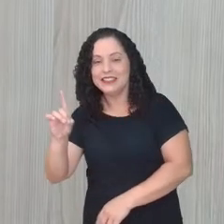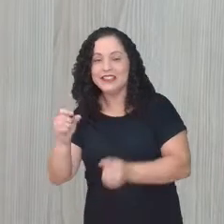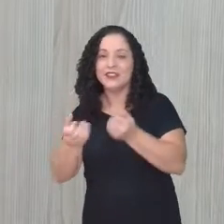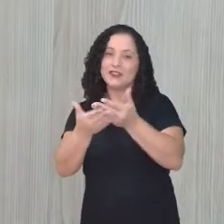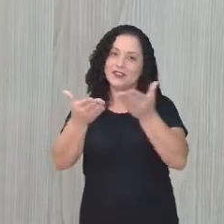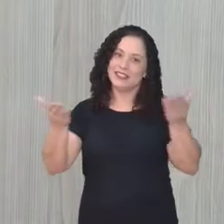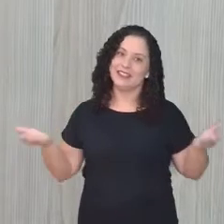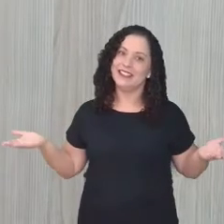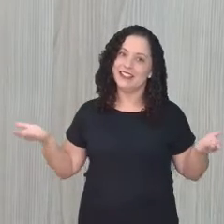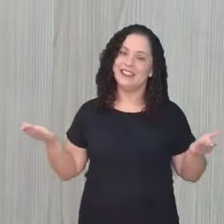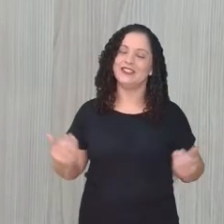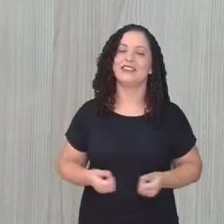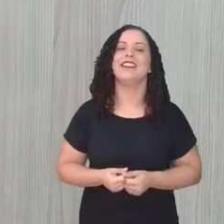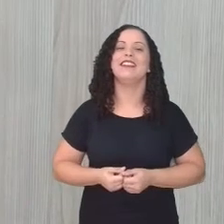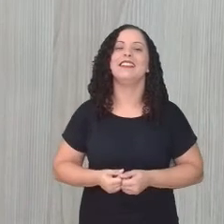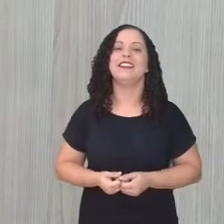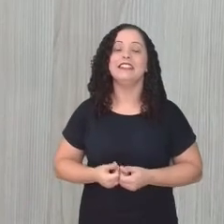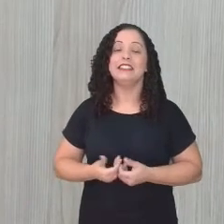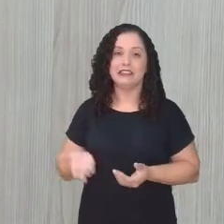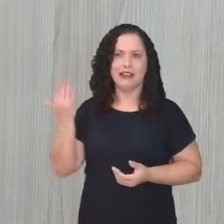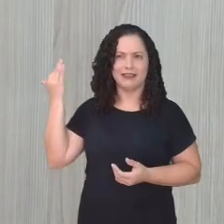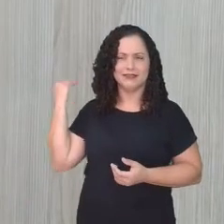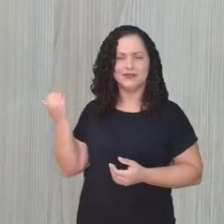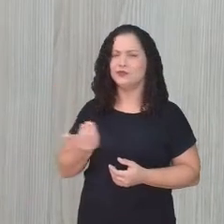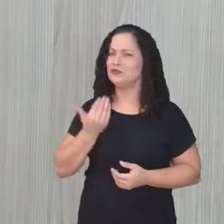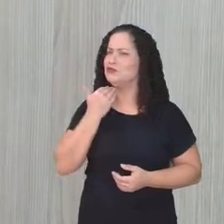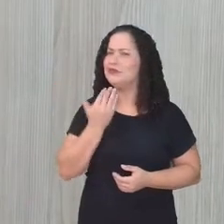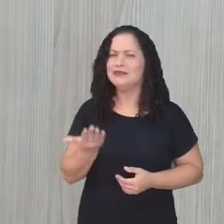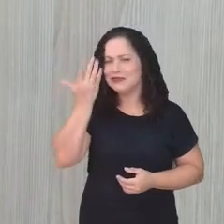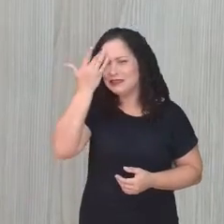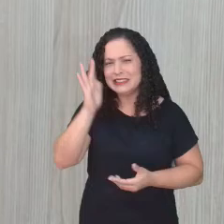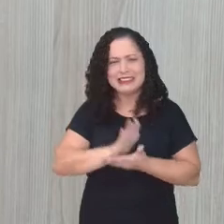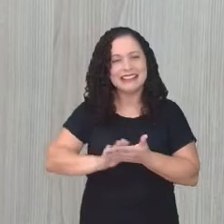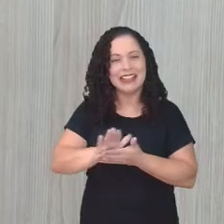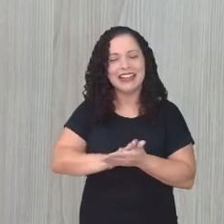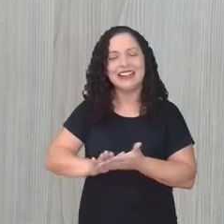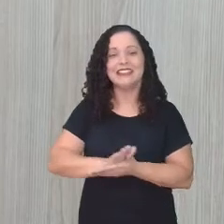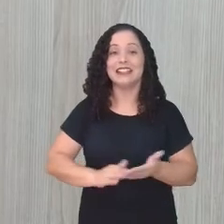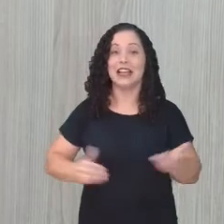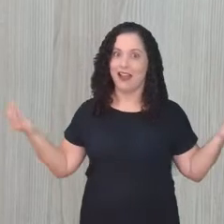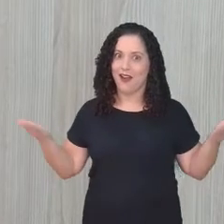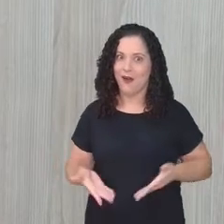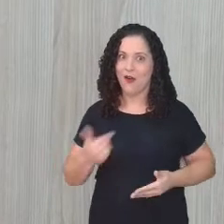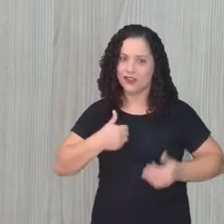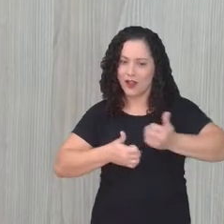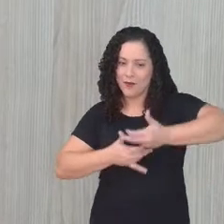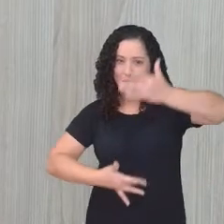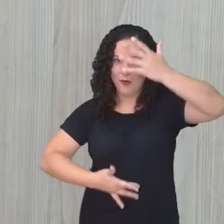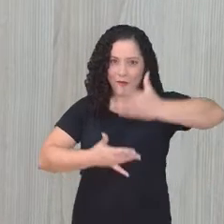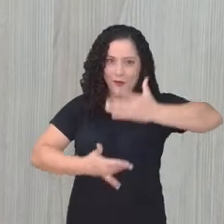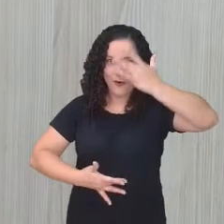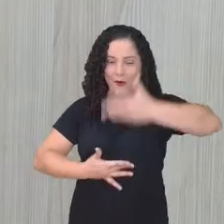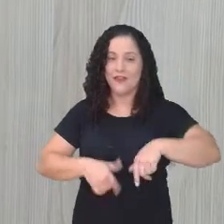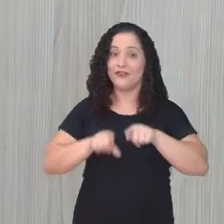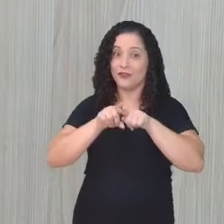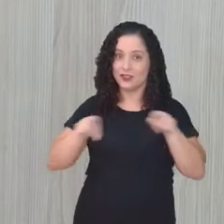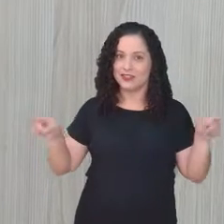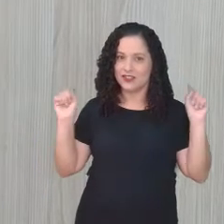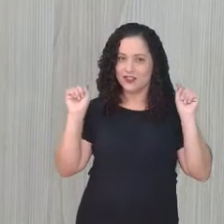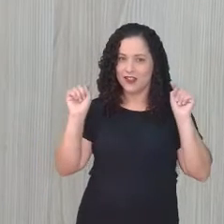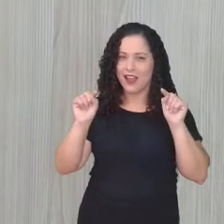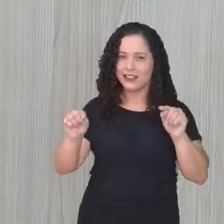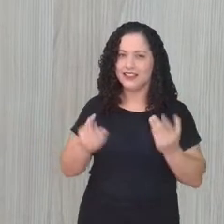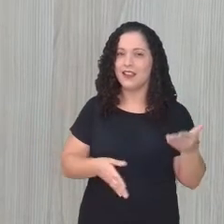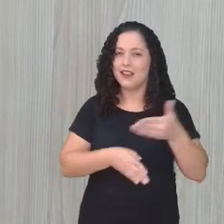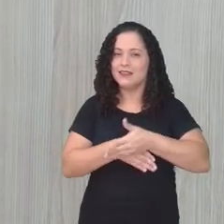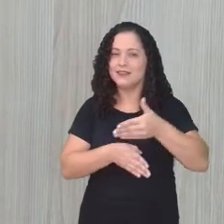não me escutou da primeira vez, né, professora? Já estou aqui conectada, e então façam a parte de vocês aí em casa, se